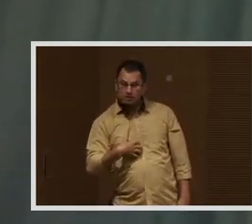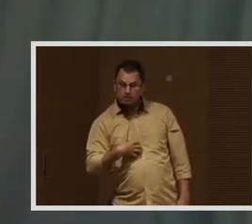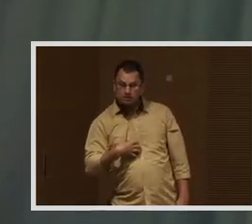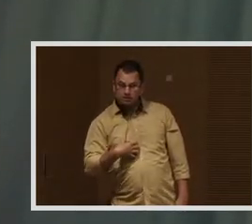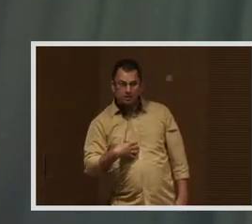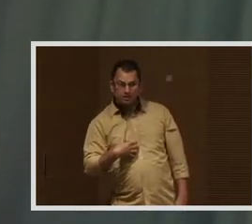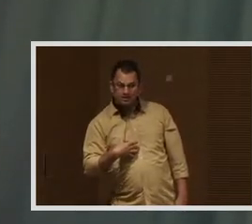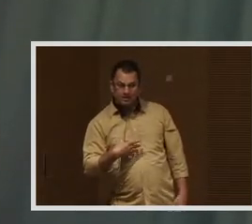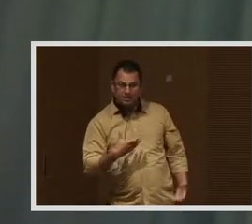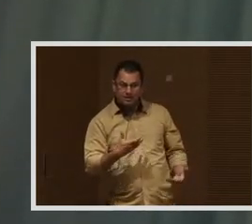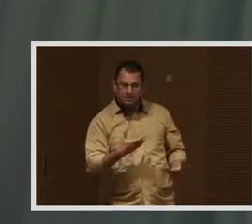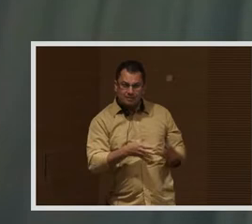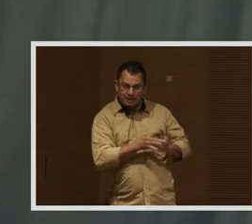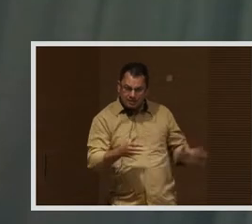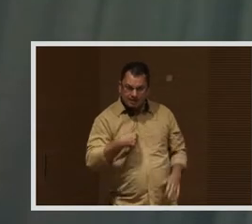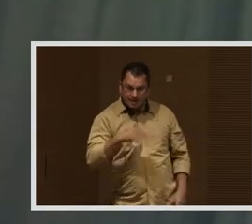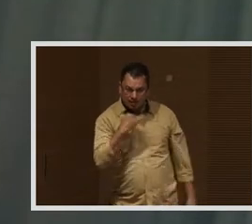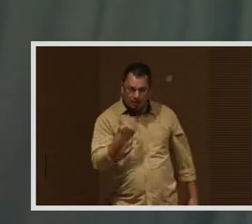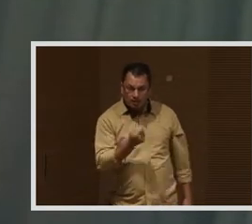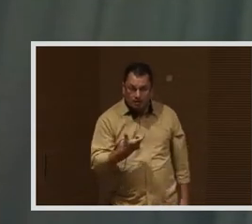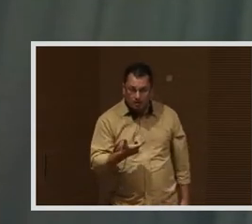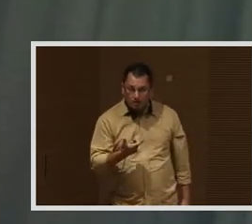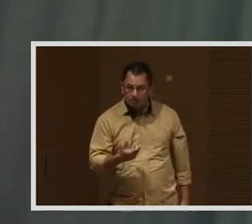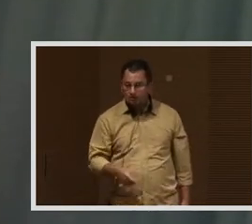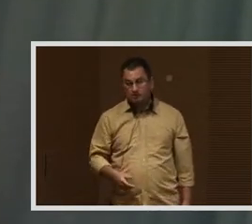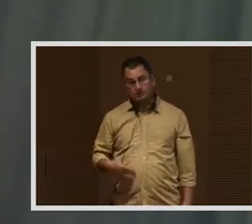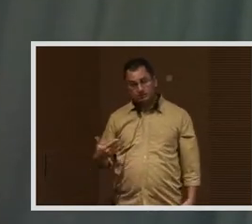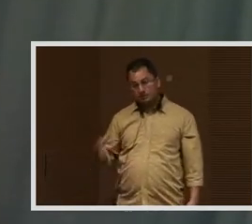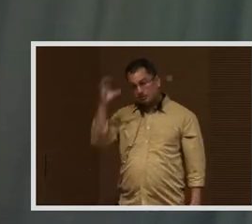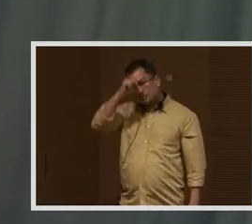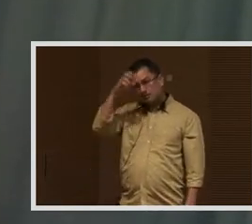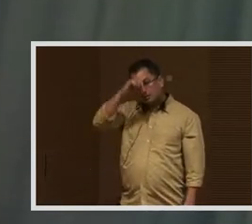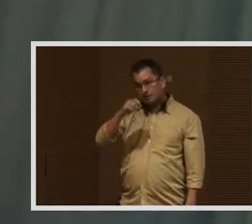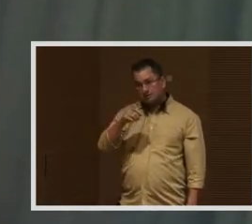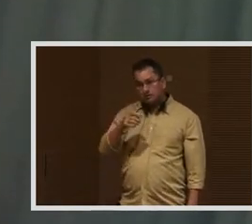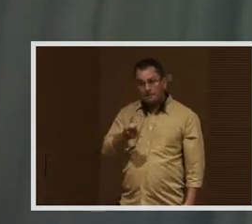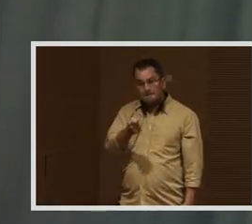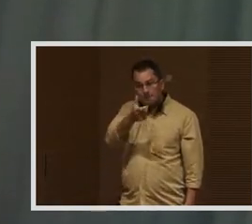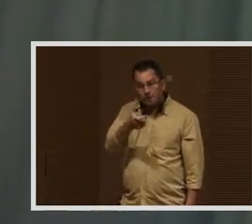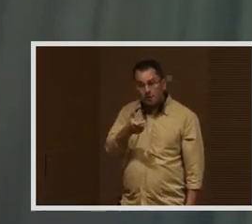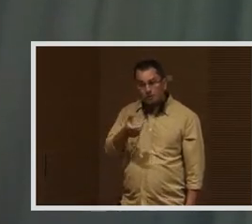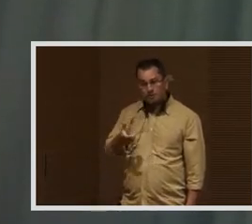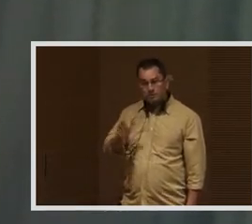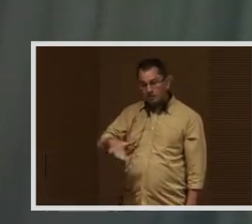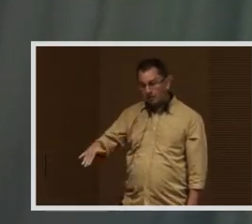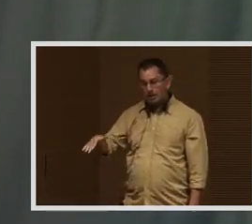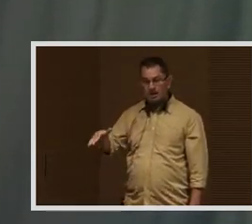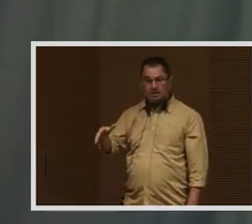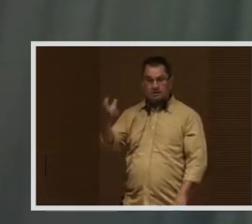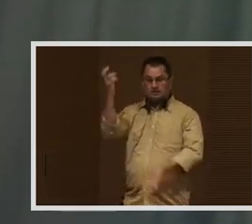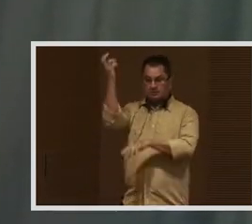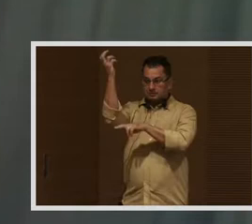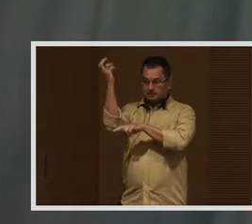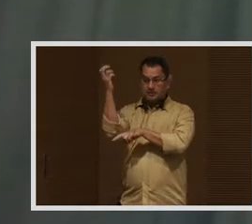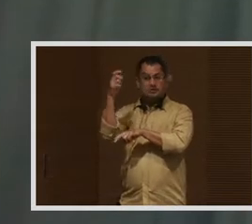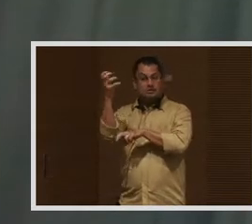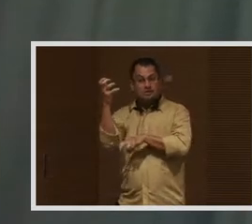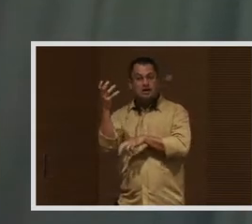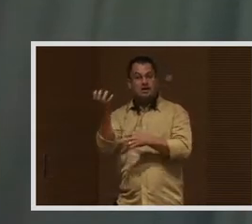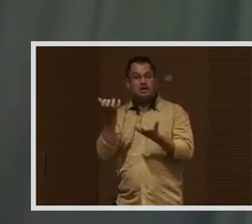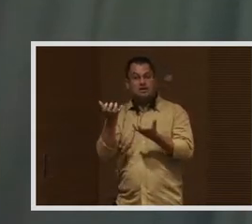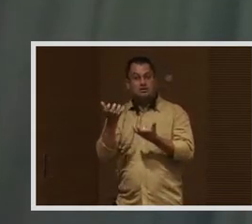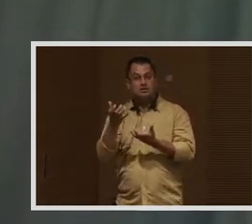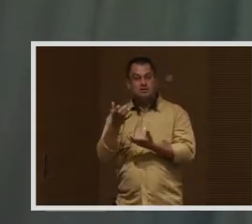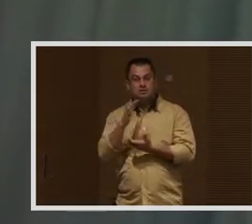morrer um pouquinho? Aprendi com ela que a gente precisa morrer um pouquinho. E eu aprendi com Winnicott e